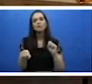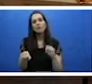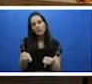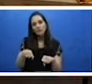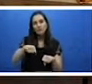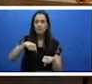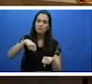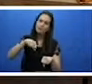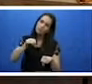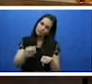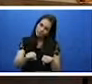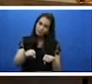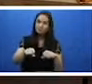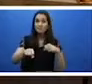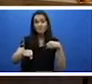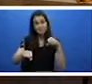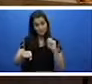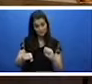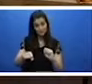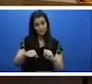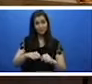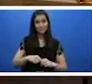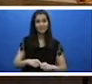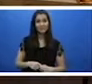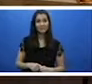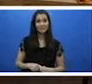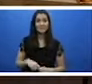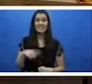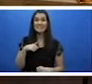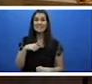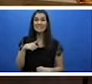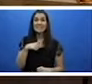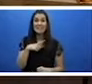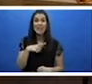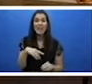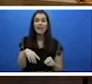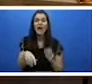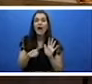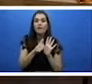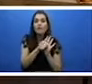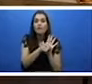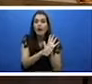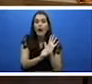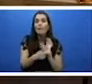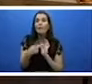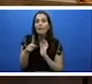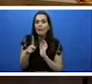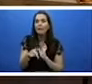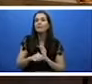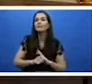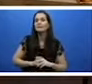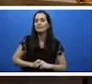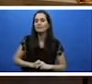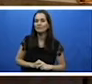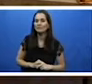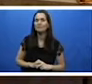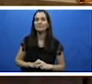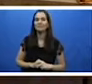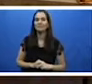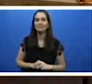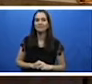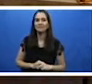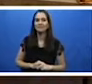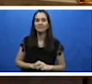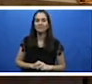bem devagar. Tem até a fábula dele, desse animal que vocês gostam muito. É, que